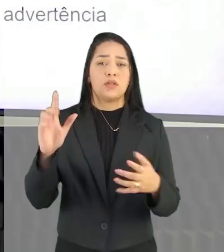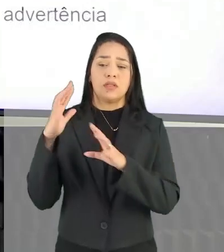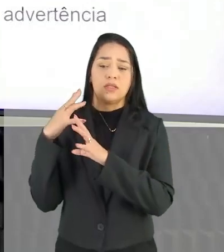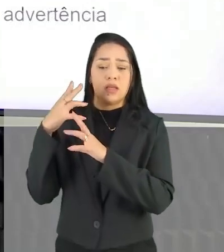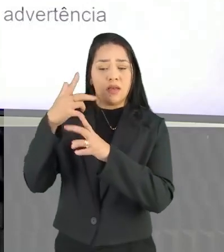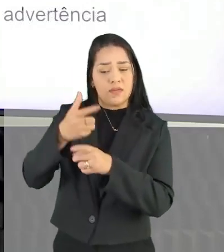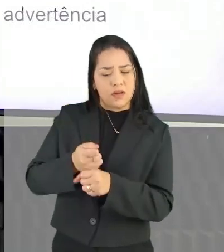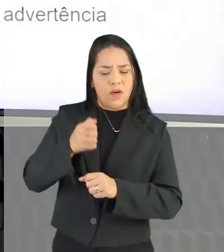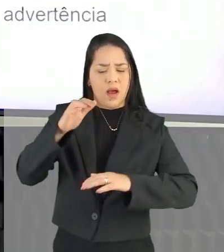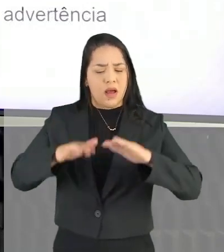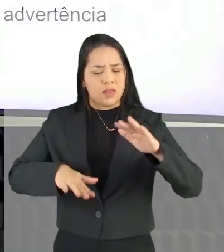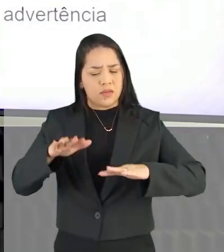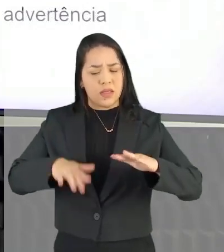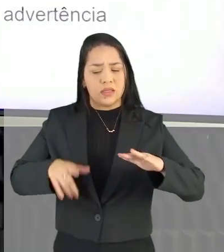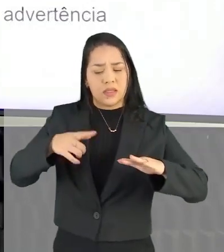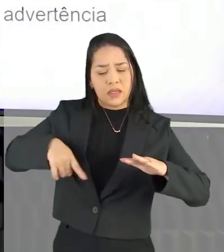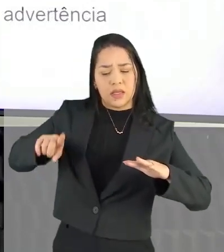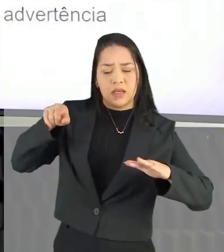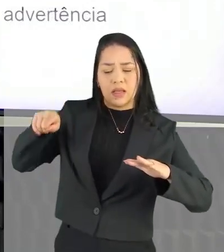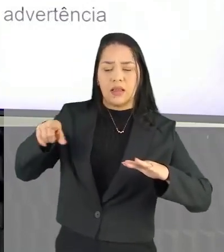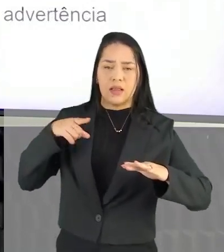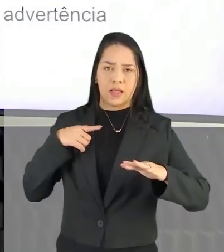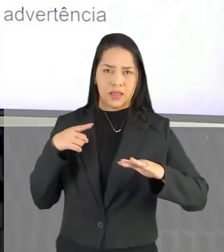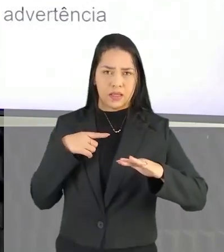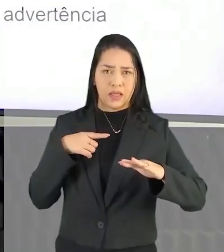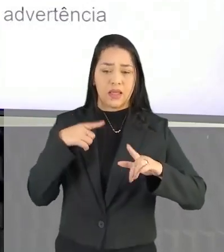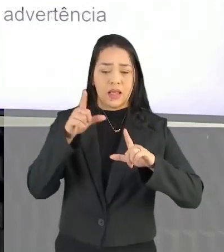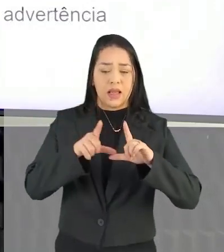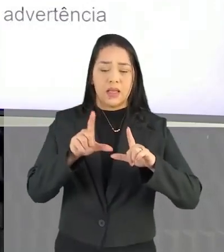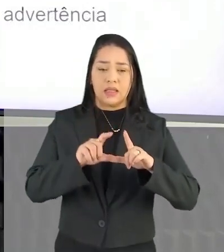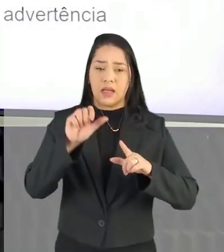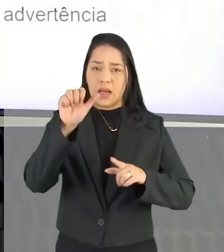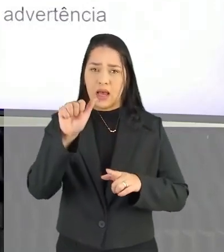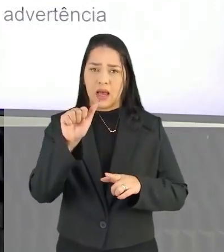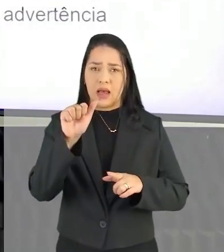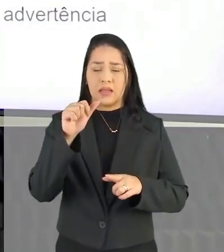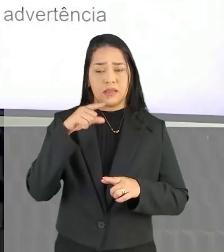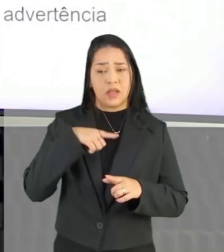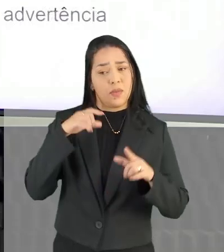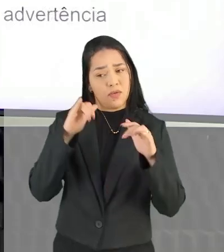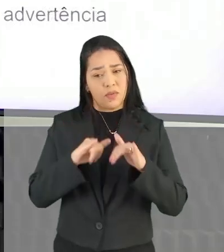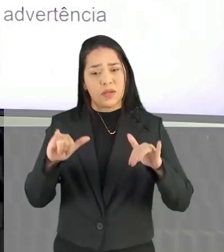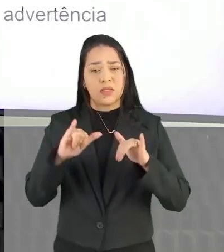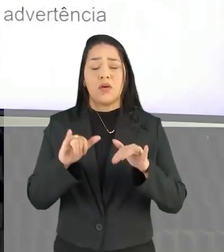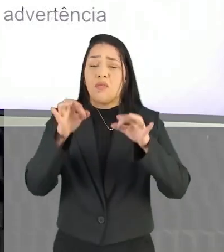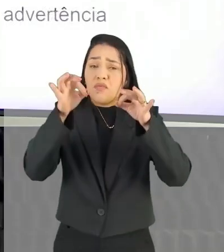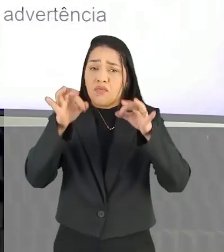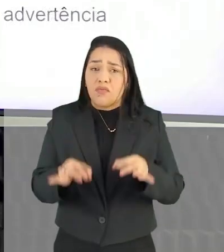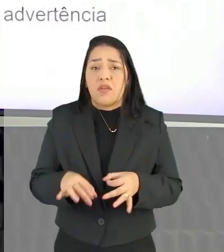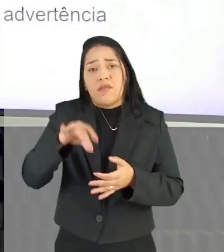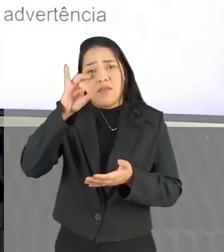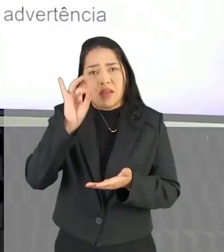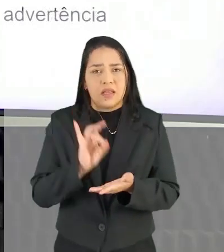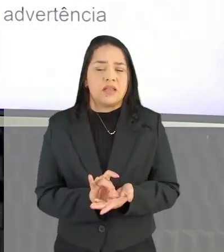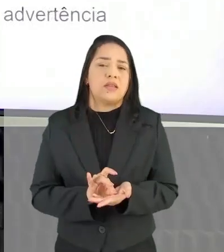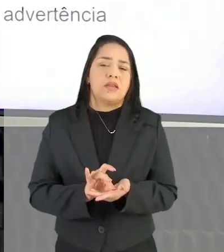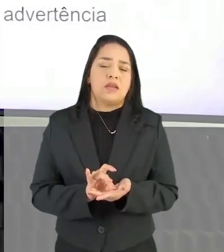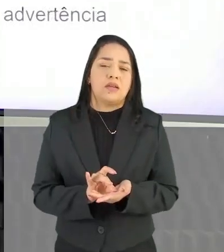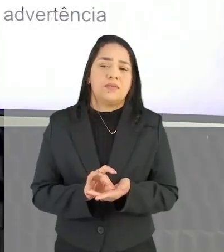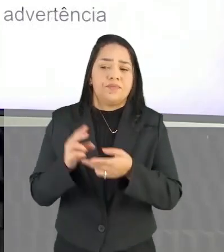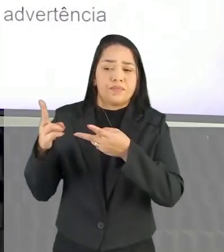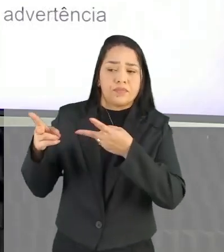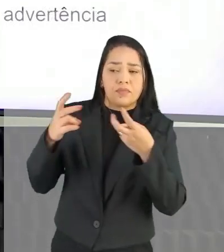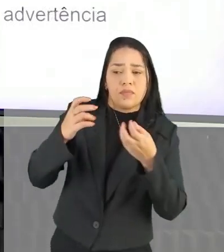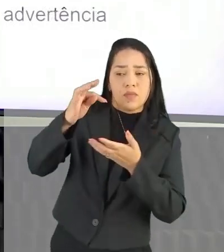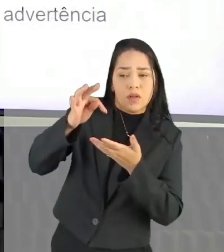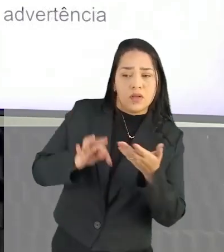revisões. Às vezes a gente vai para a alternativa da letra A, tem uma informação verdadeira, seja verdadeira na perspectiva